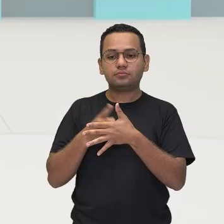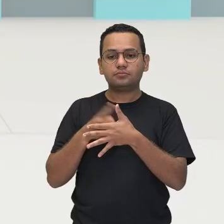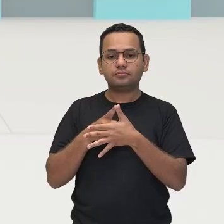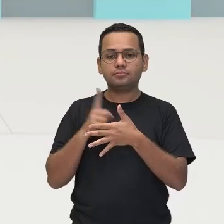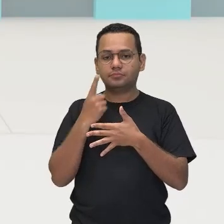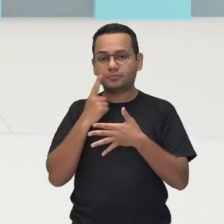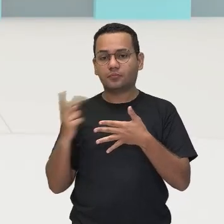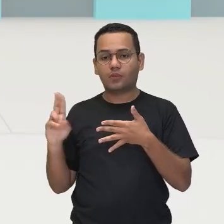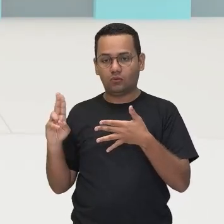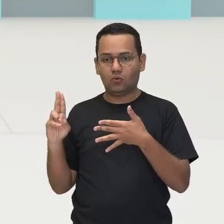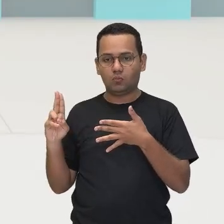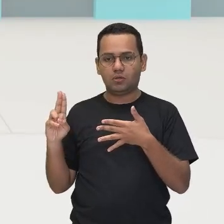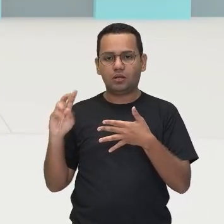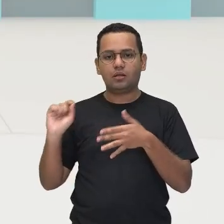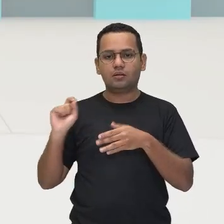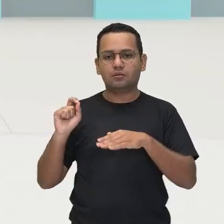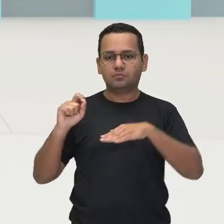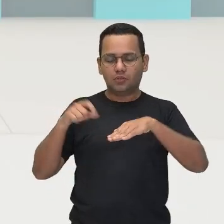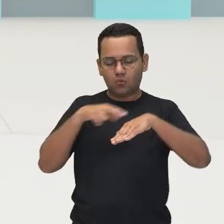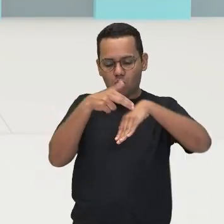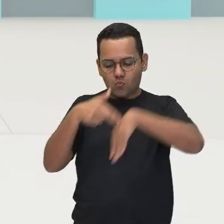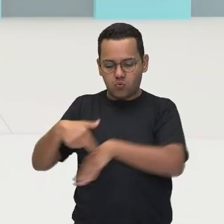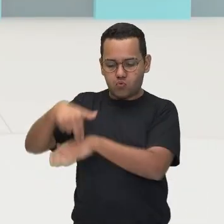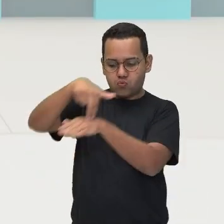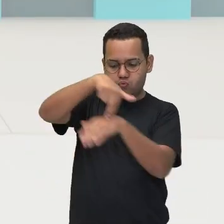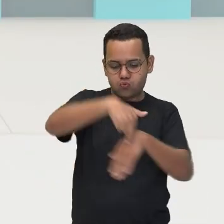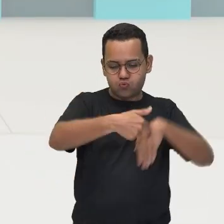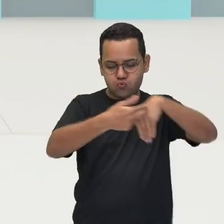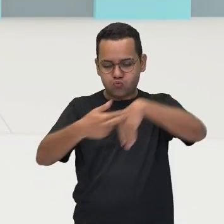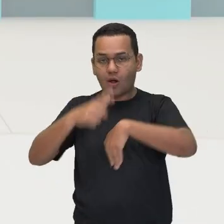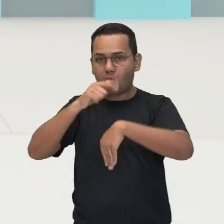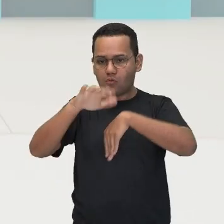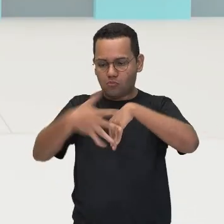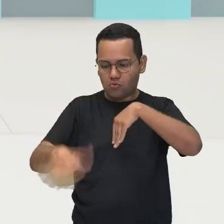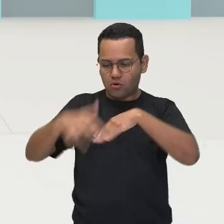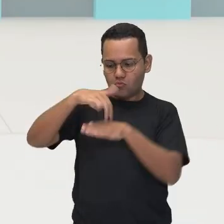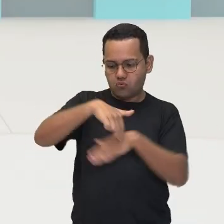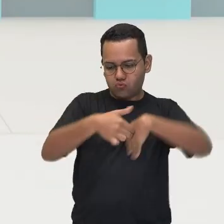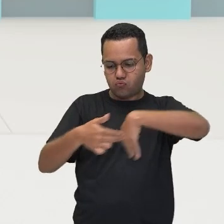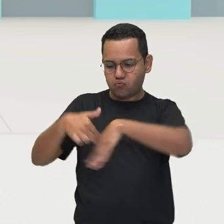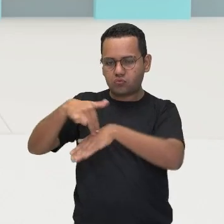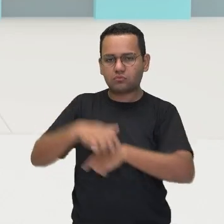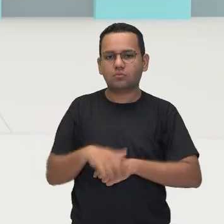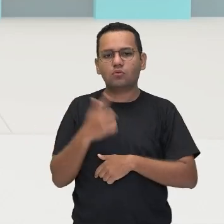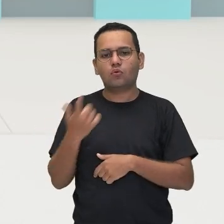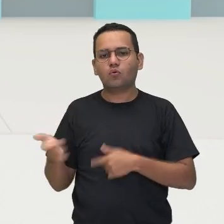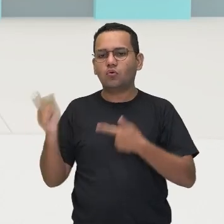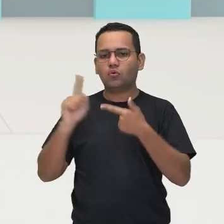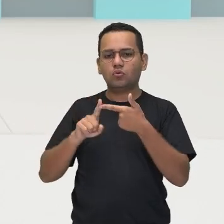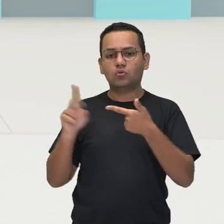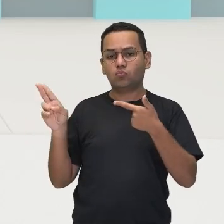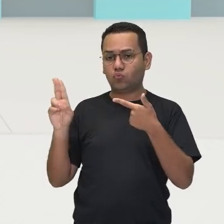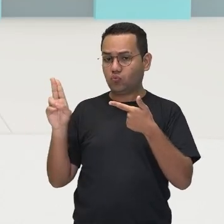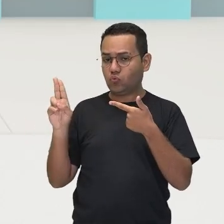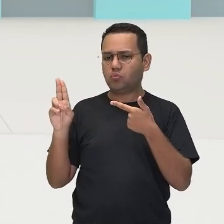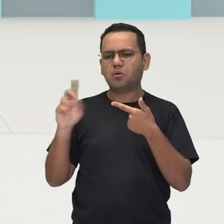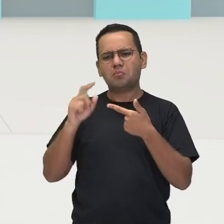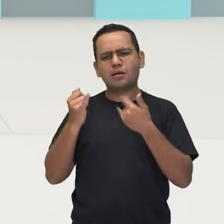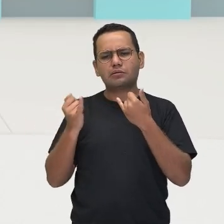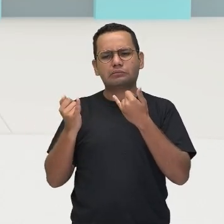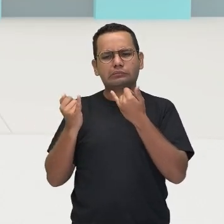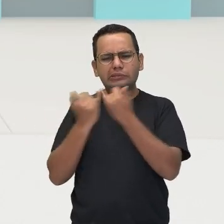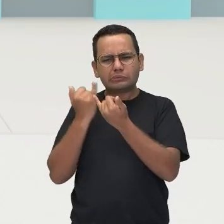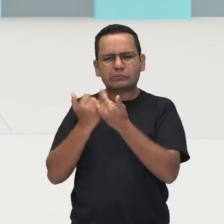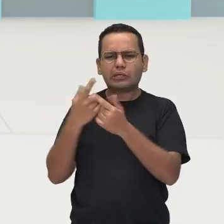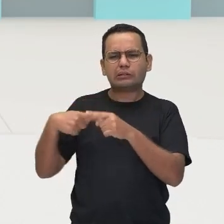realizada com essa prancha onde vai fazer manobras sobre as ondas um ind Surf que parece né simula ali como se fosse um barco